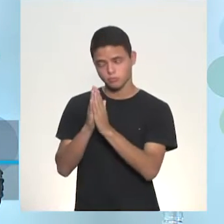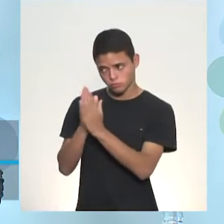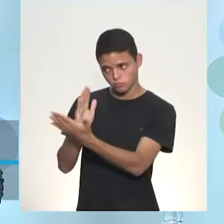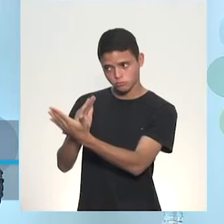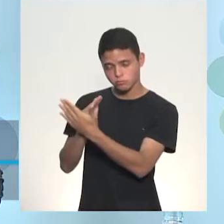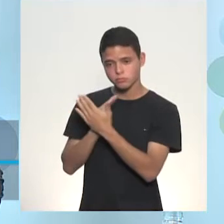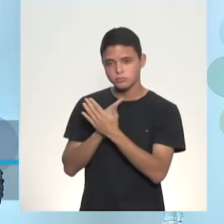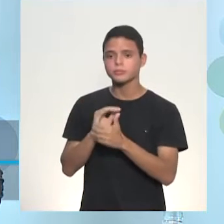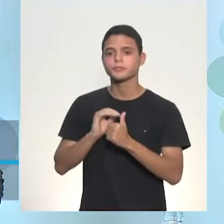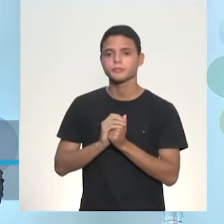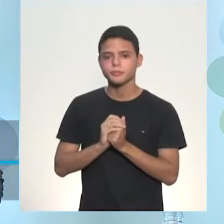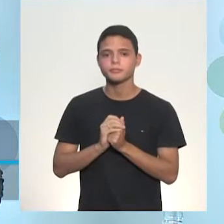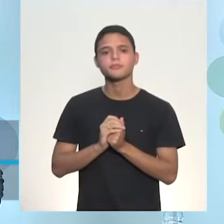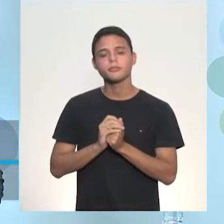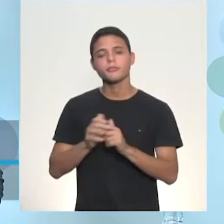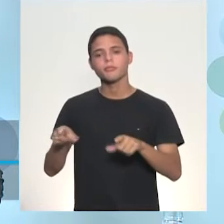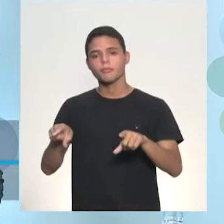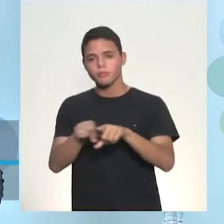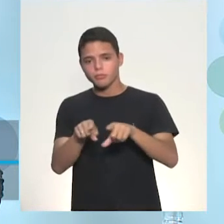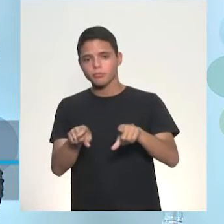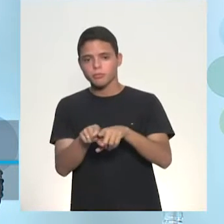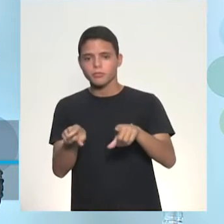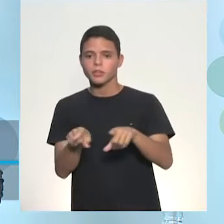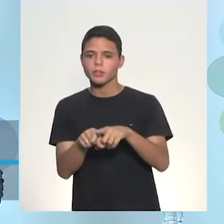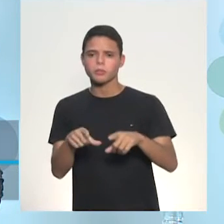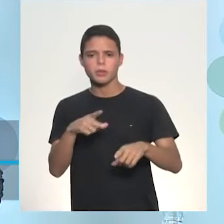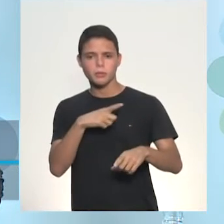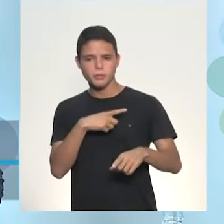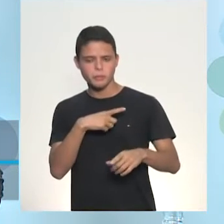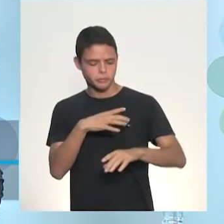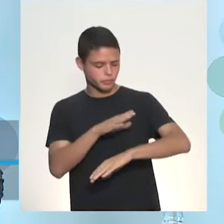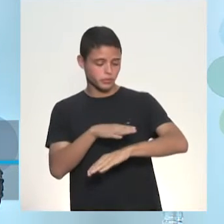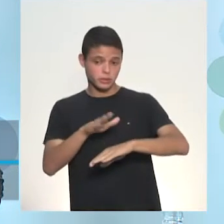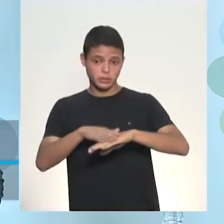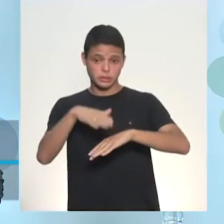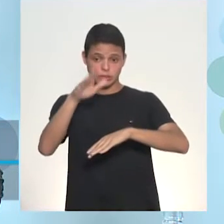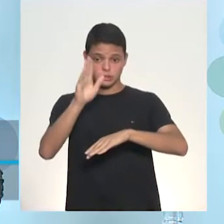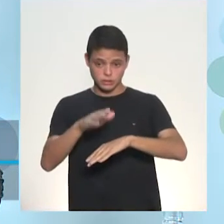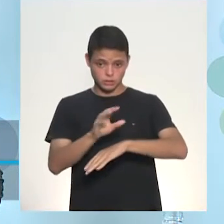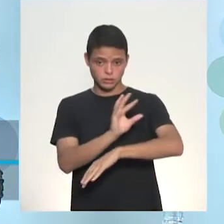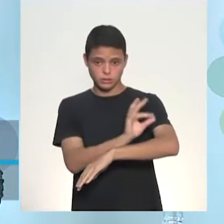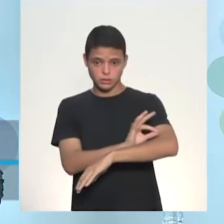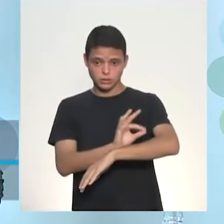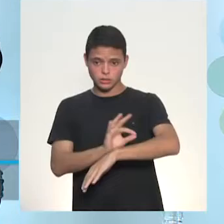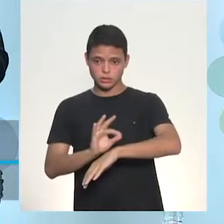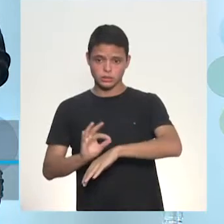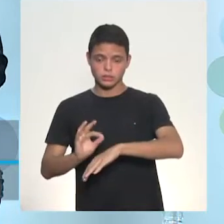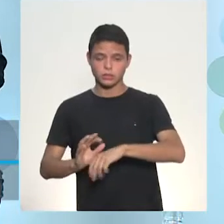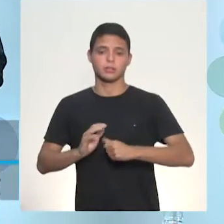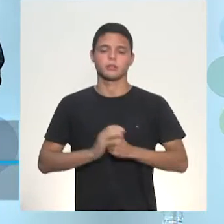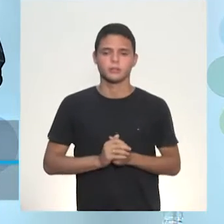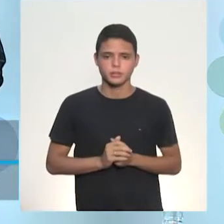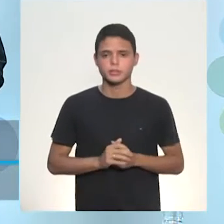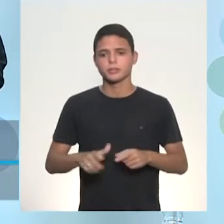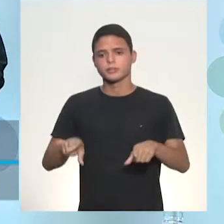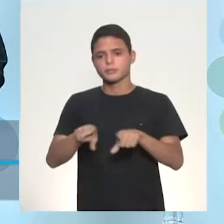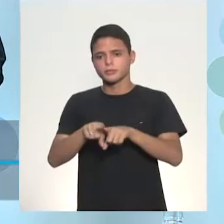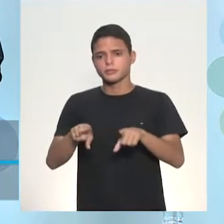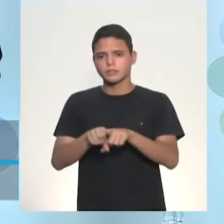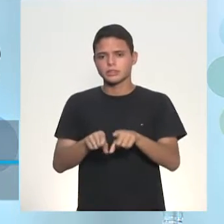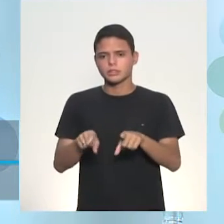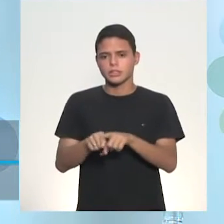Gustavo também mandou aqui, mais formigas, cupins, mudança na cadeia alimentar. Porque quando fala de cadeia alimentar, desculpe